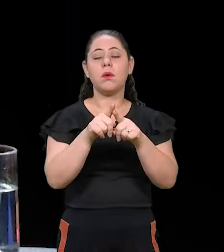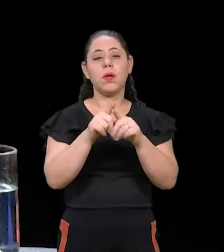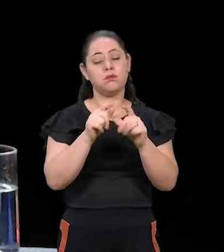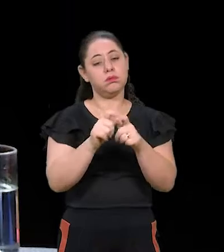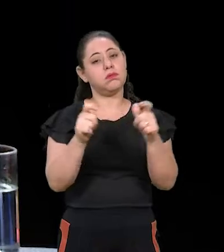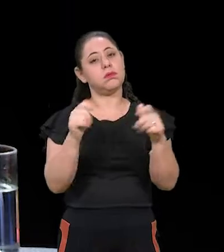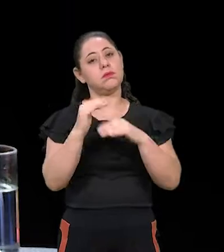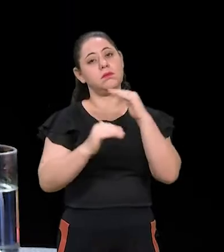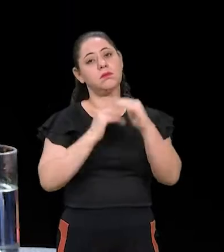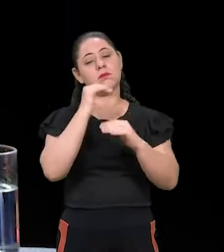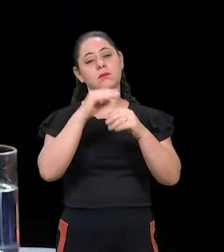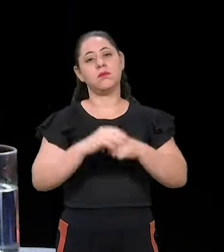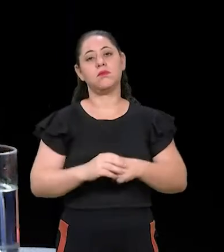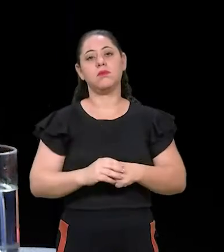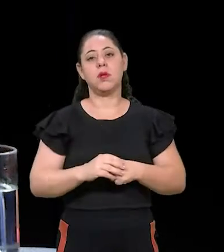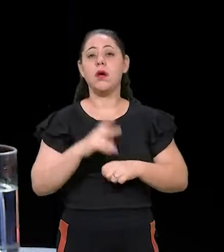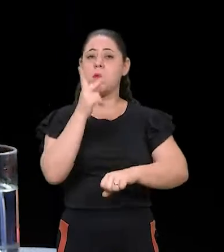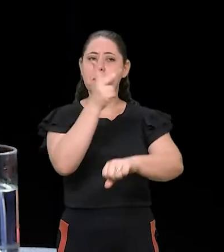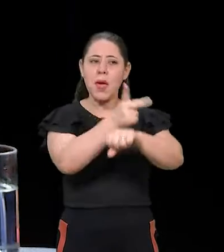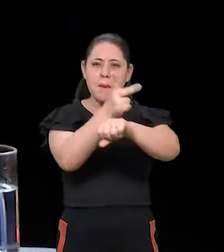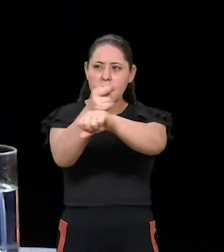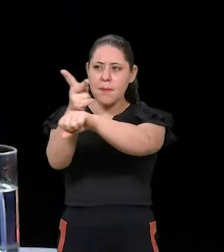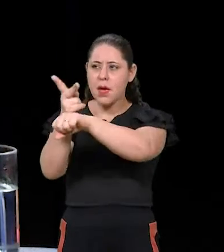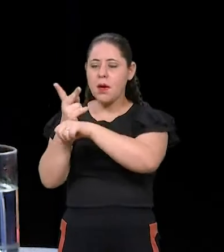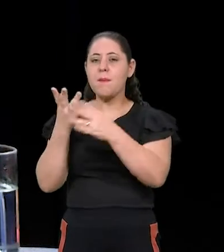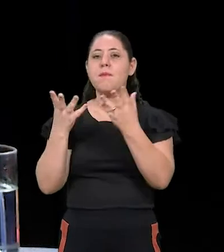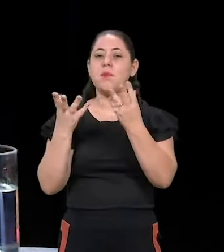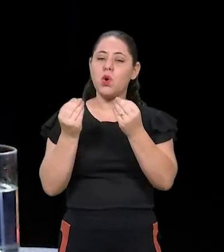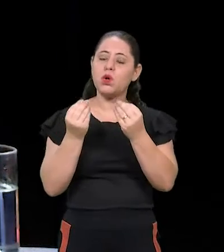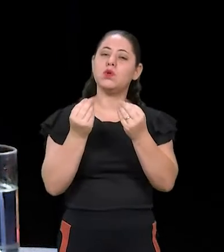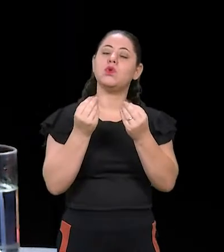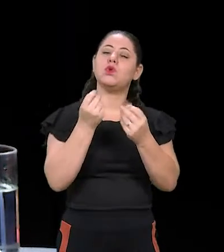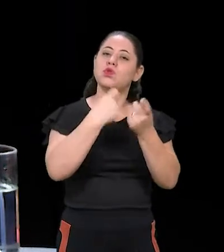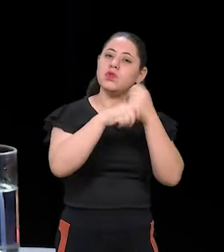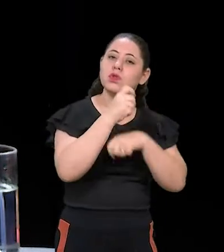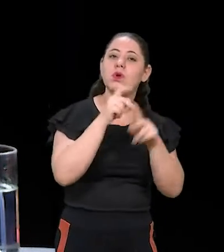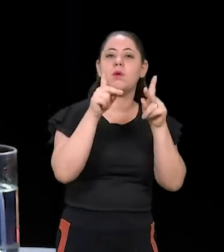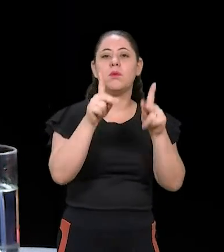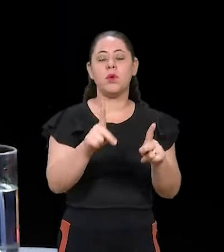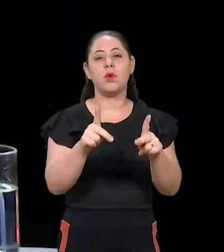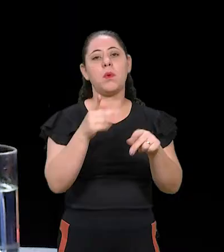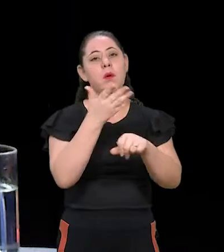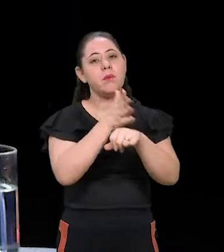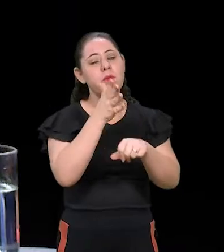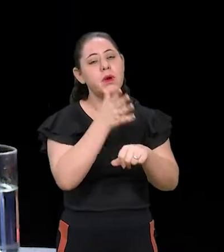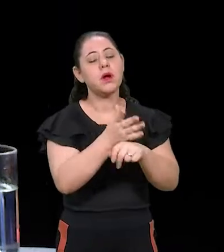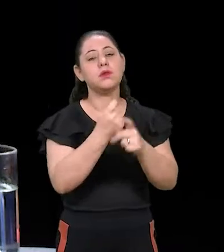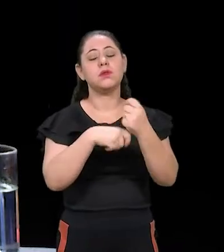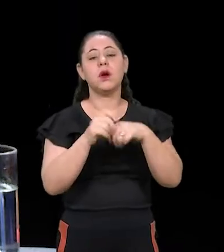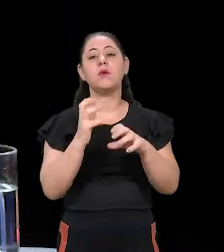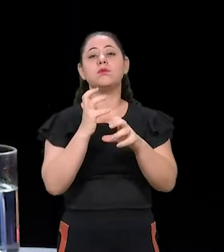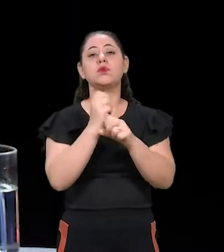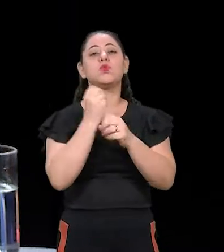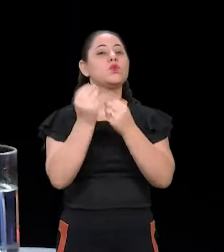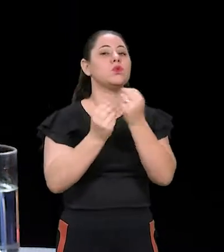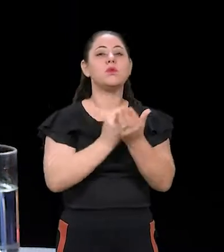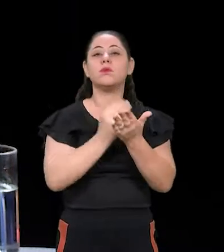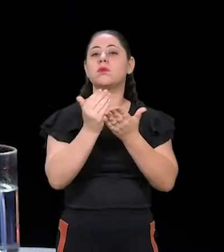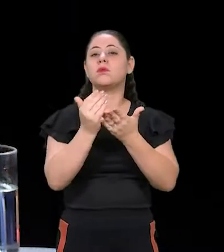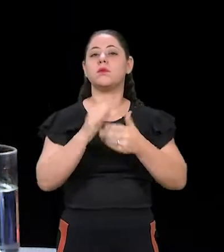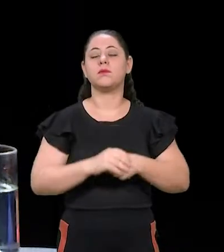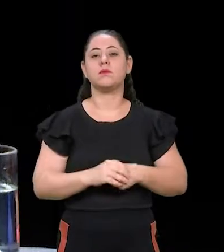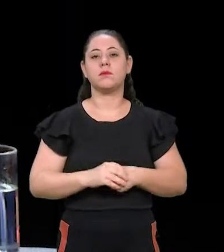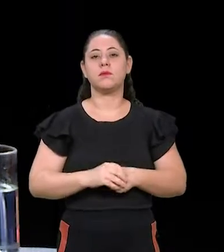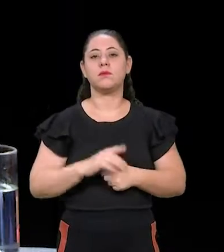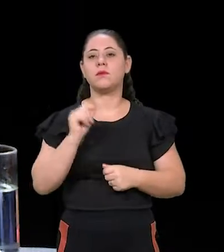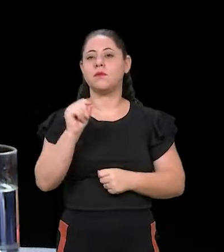prêmio, né? Já premiou muitos gestores públicos por suas práticas empreendedoras. Então eu queria saber como é que começou